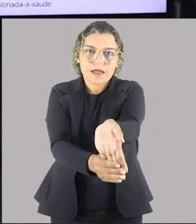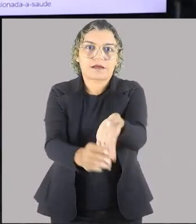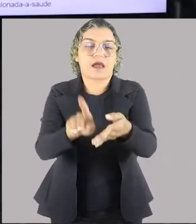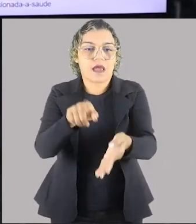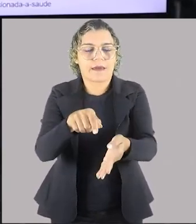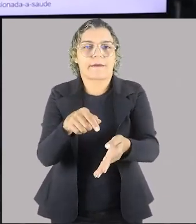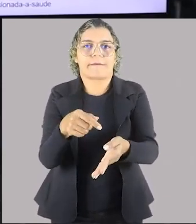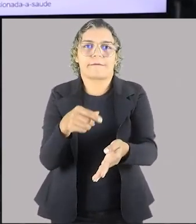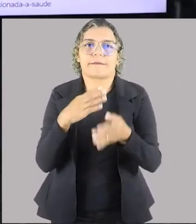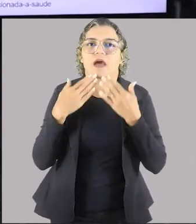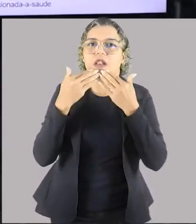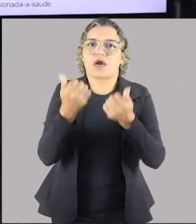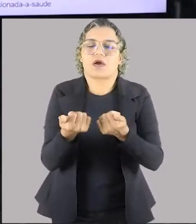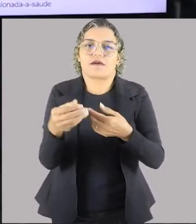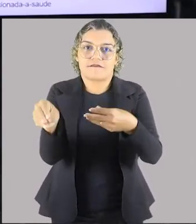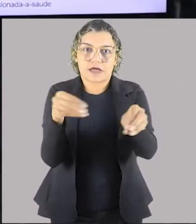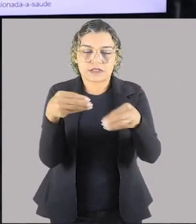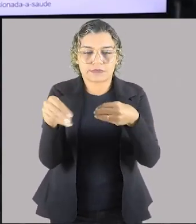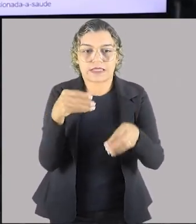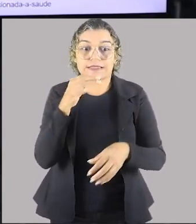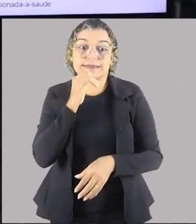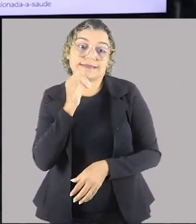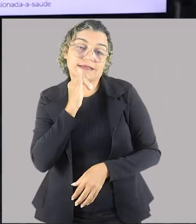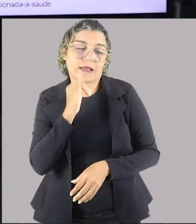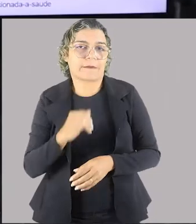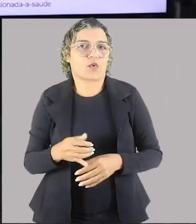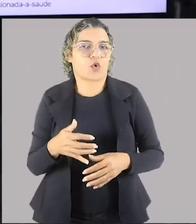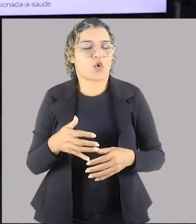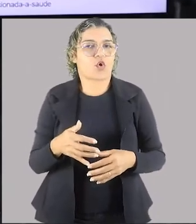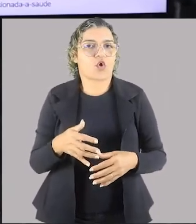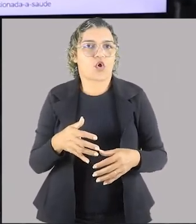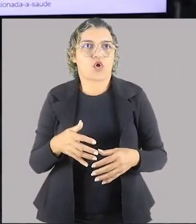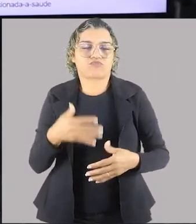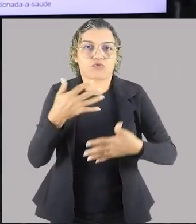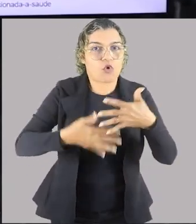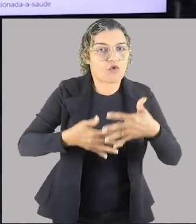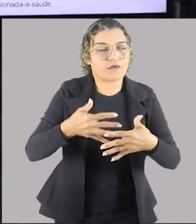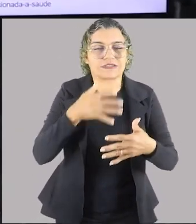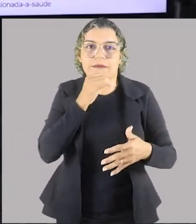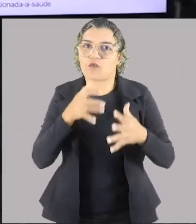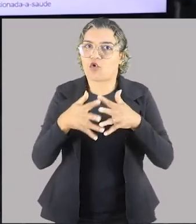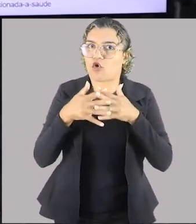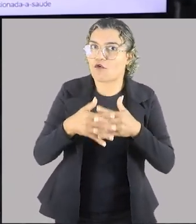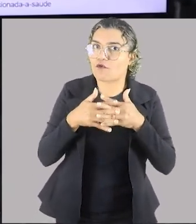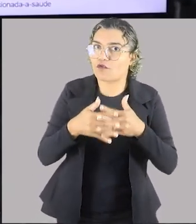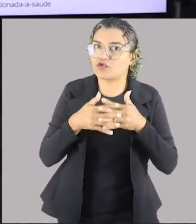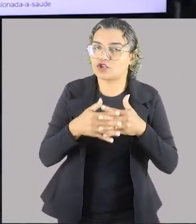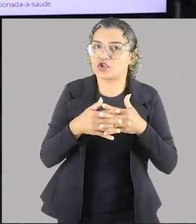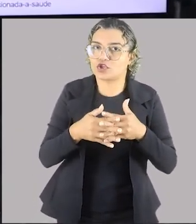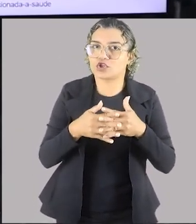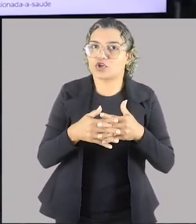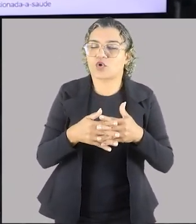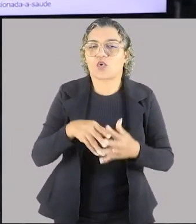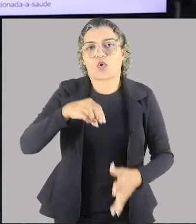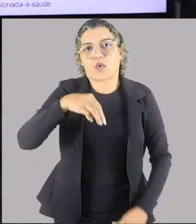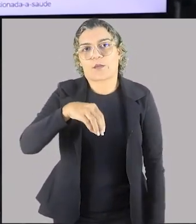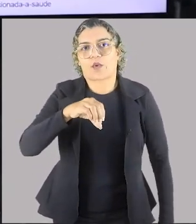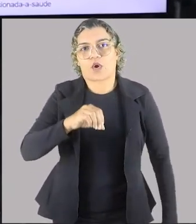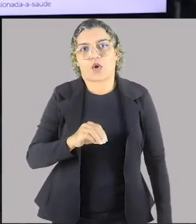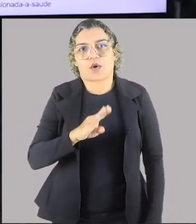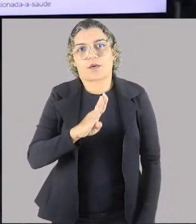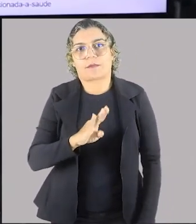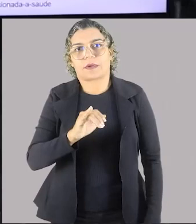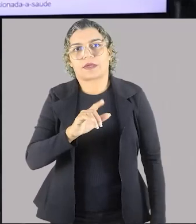a flexibilidade. A gente não pode confundir com mobilidade. Flexibilidade tem a ver com o músculo, a capacidade dele se